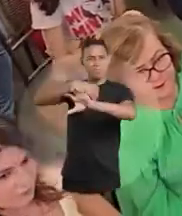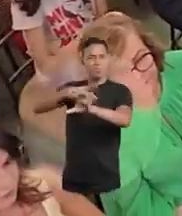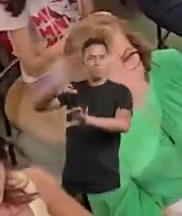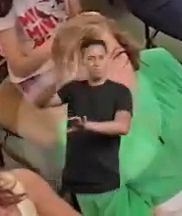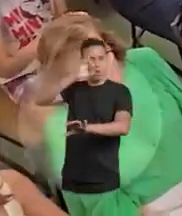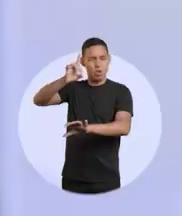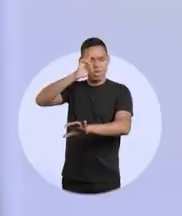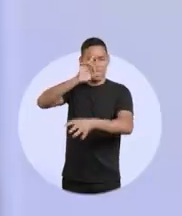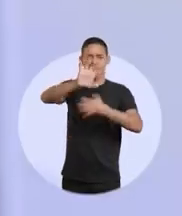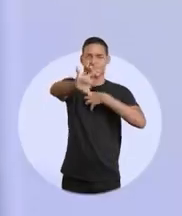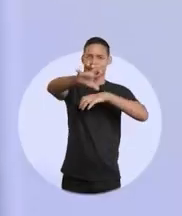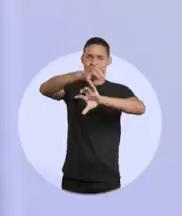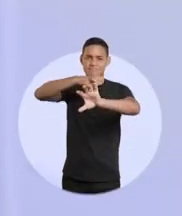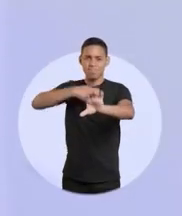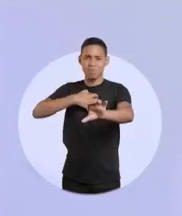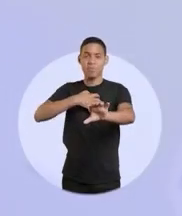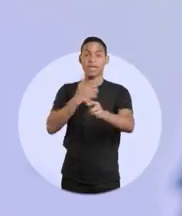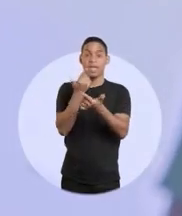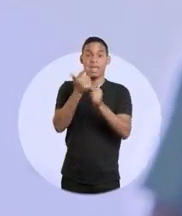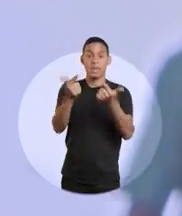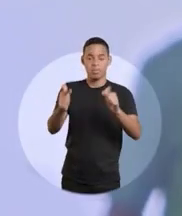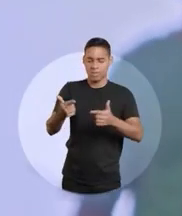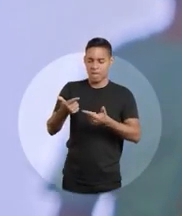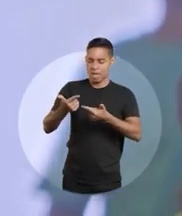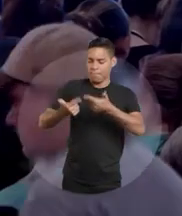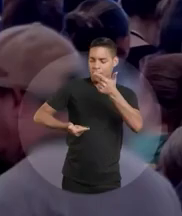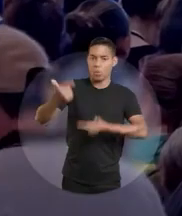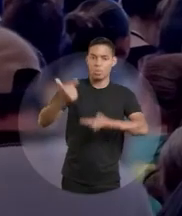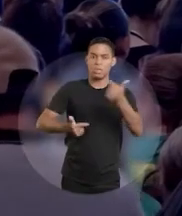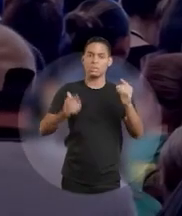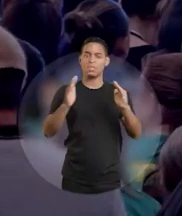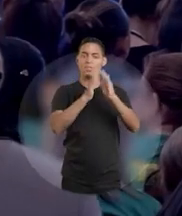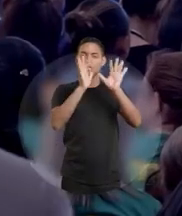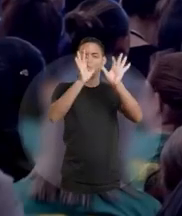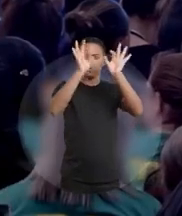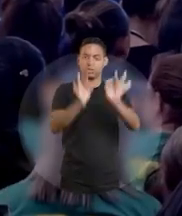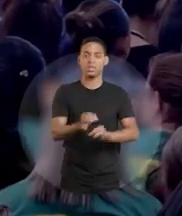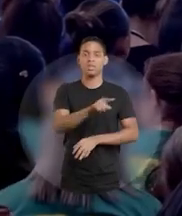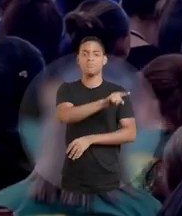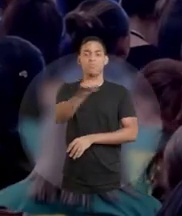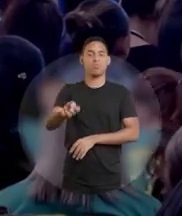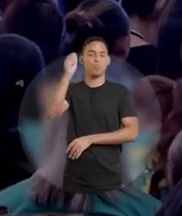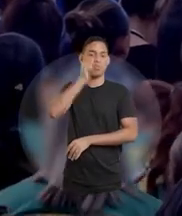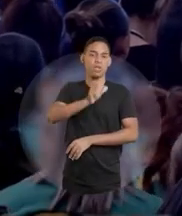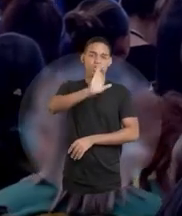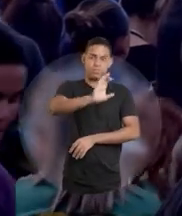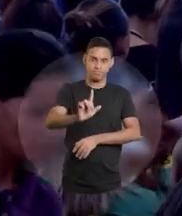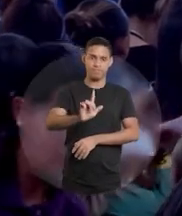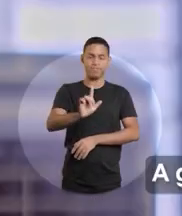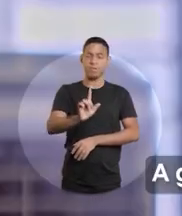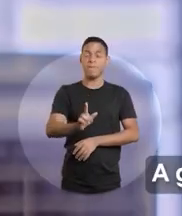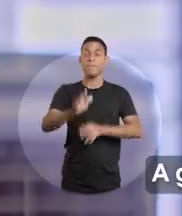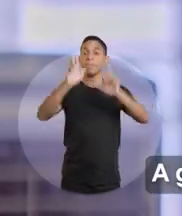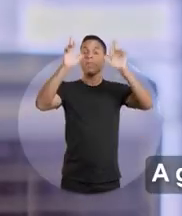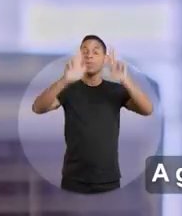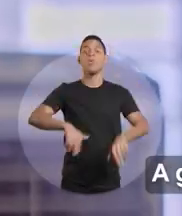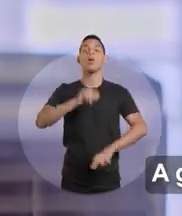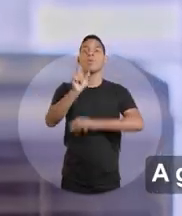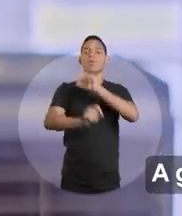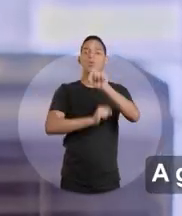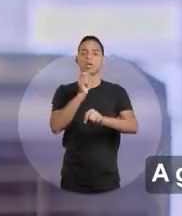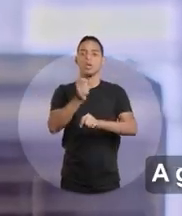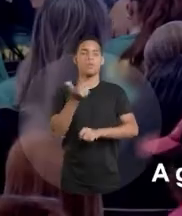Topo Grande. A gente não tem uma política de moradia digna para as mulheres de Campo Grande. A gente